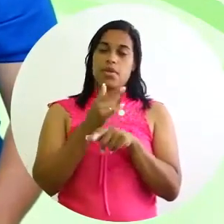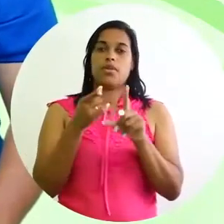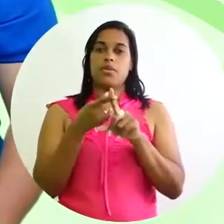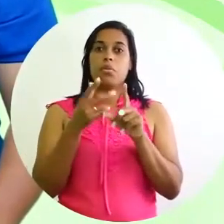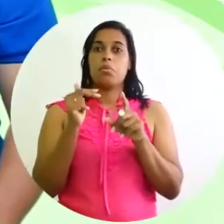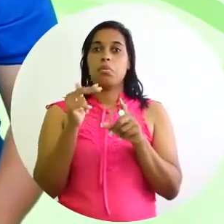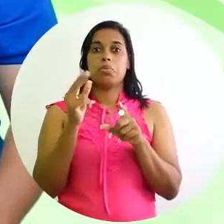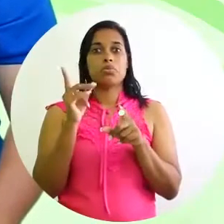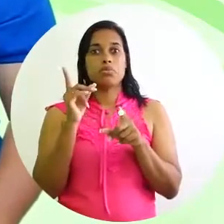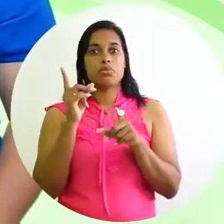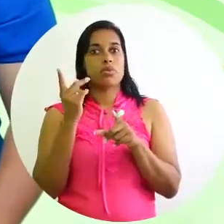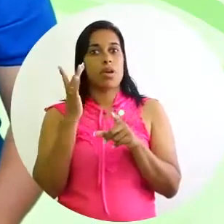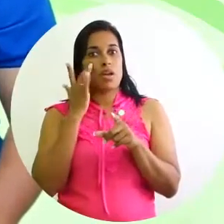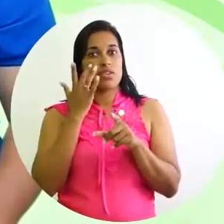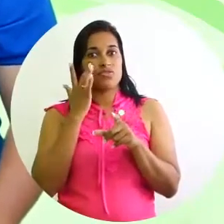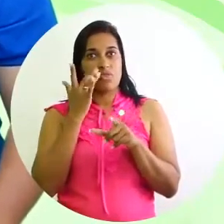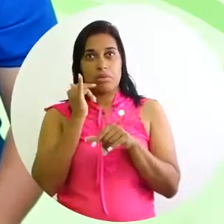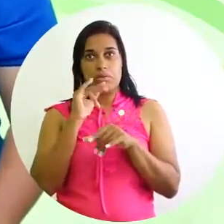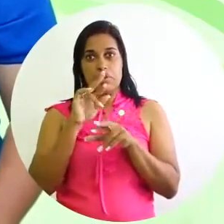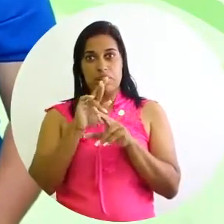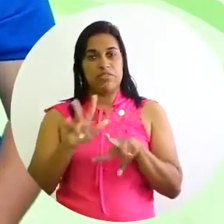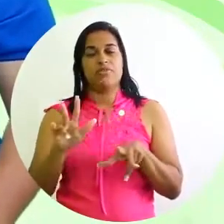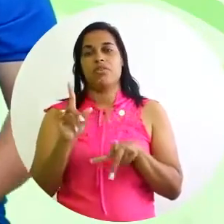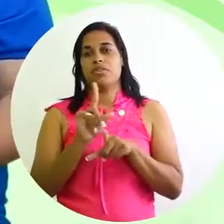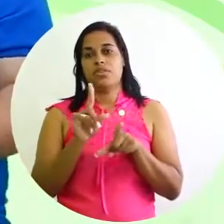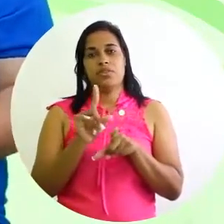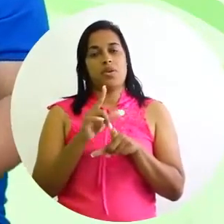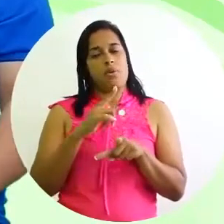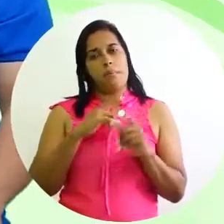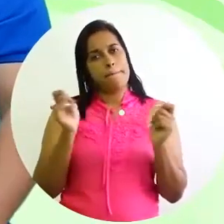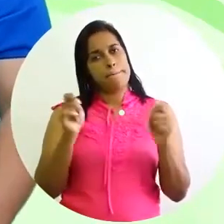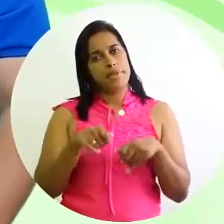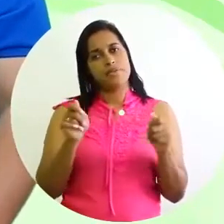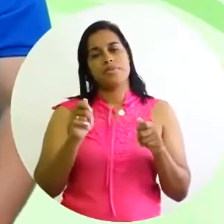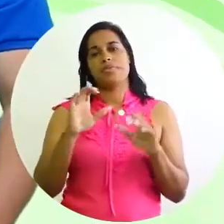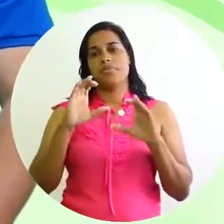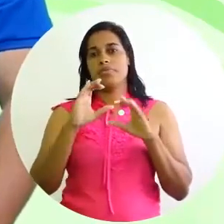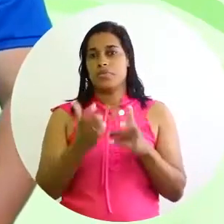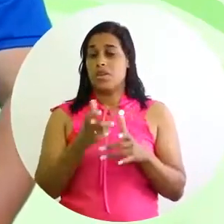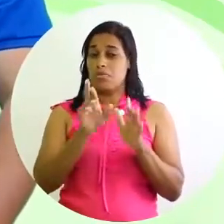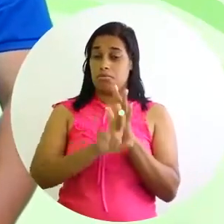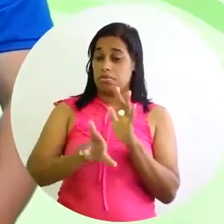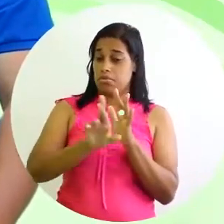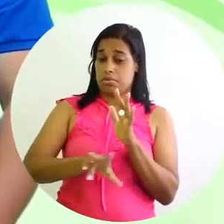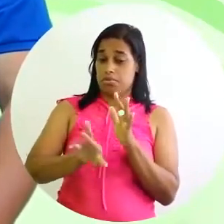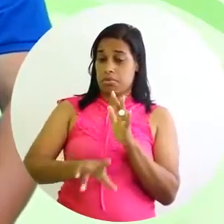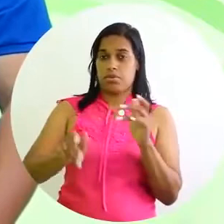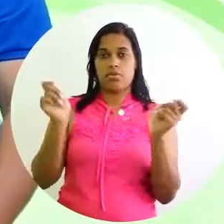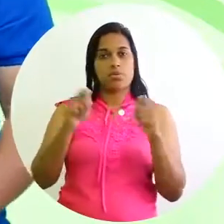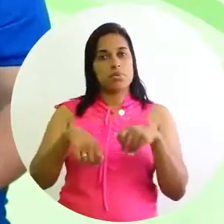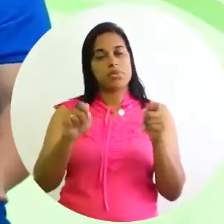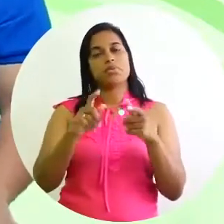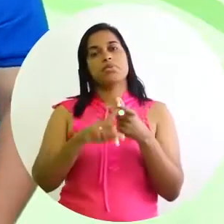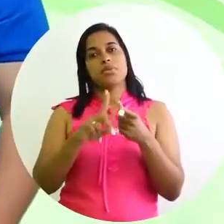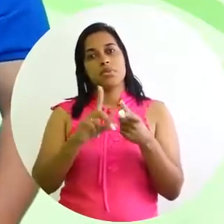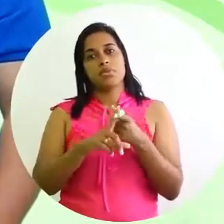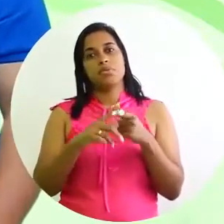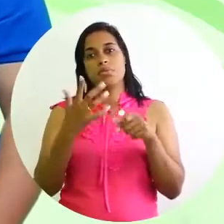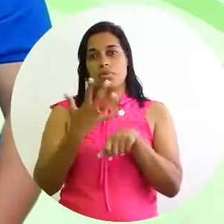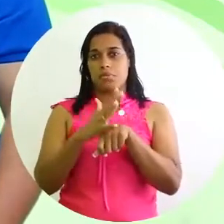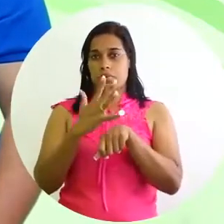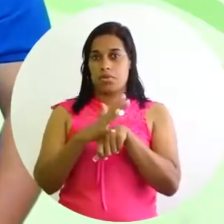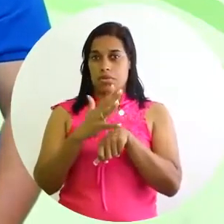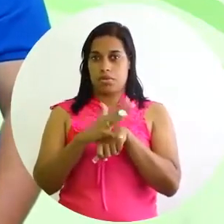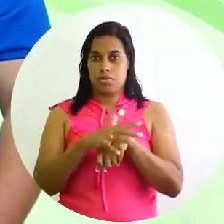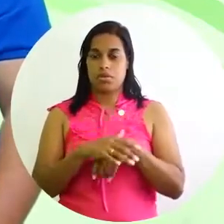né? Nunca achar que isso está contra ele. Então eu acho que é totalmente possível, existem inúmeras possibilidades e pode ser